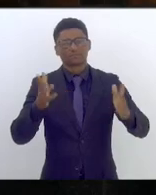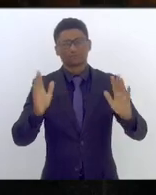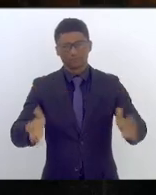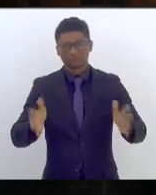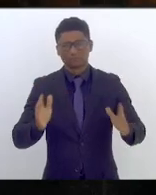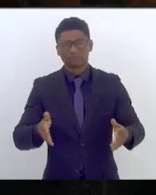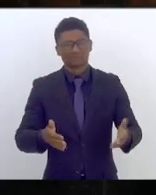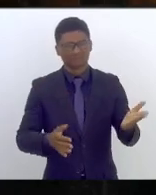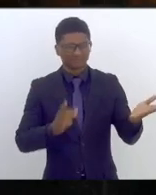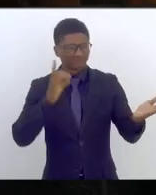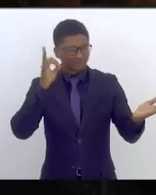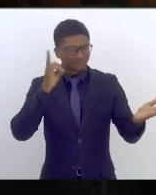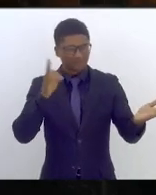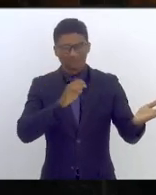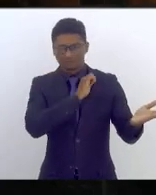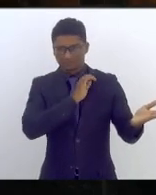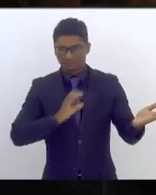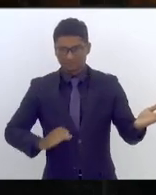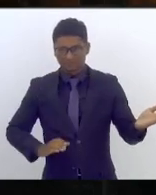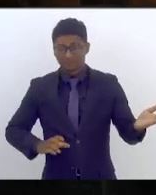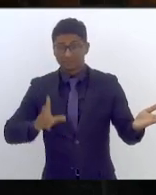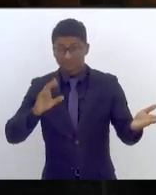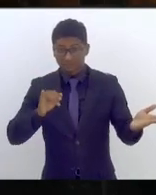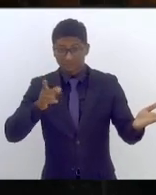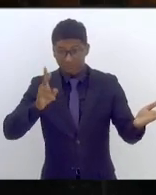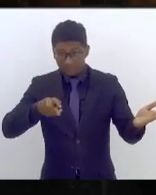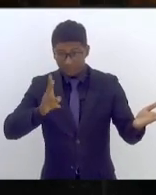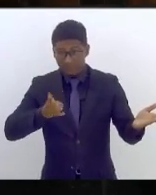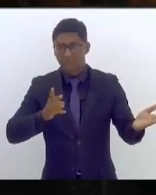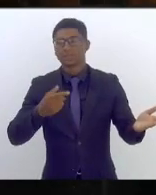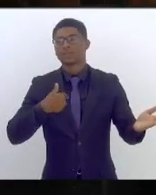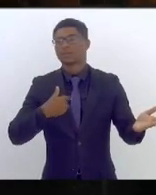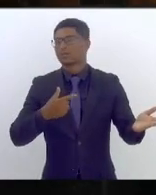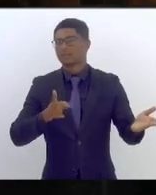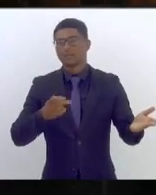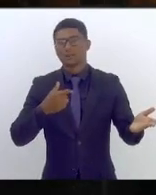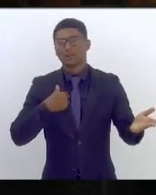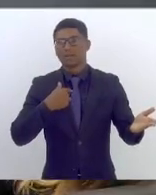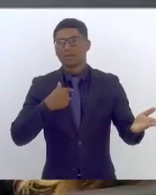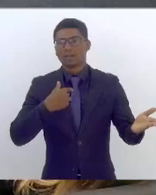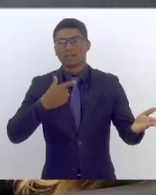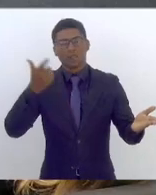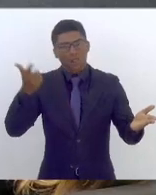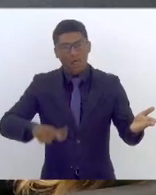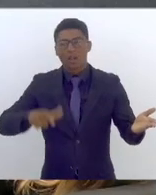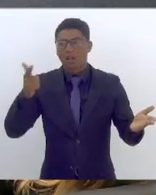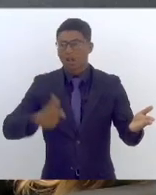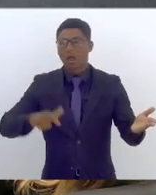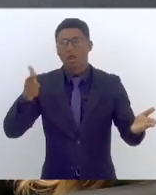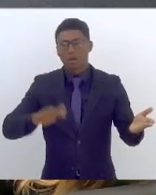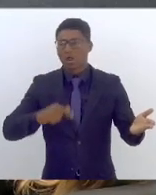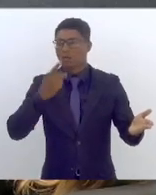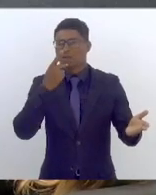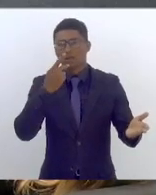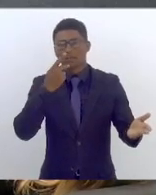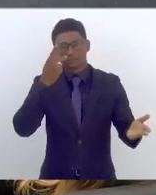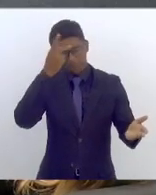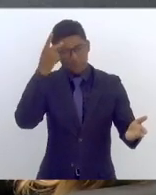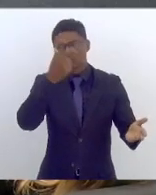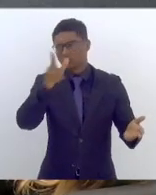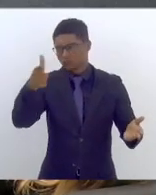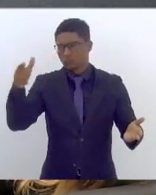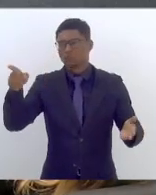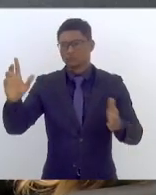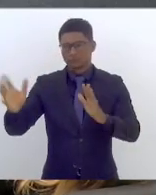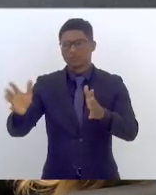Ceciliano que sempre que houver oportunidade Esse testemunho vai ser dado mesmo que repetido mesmo que o outro já tenham já